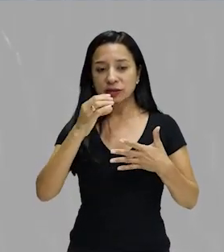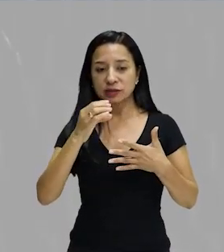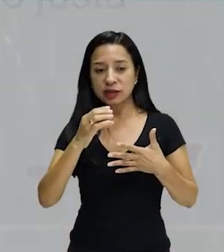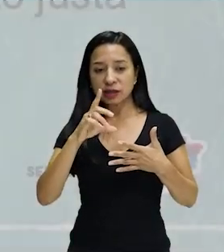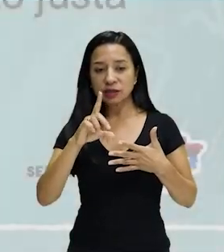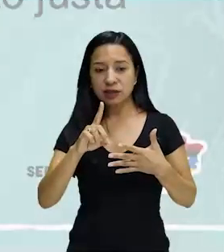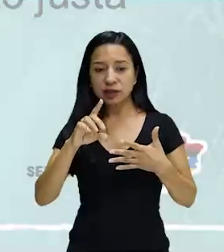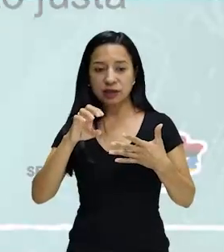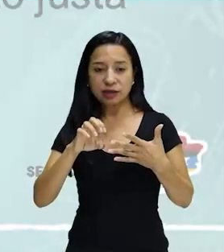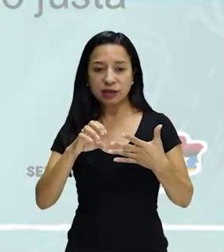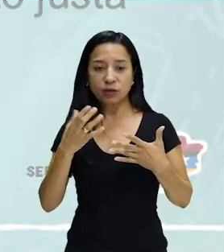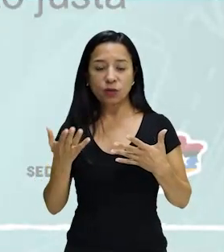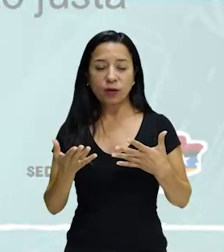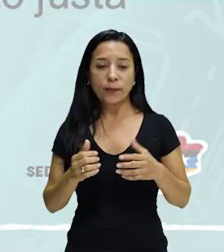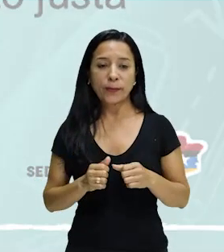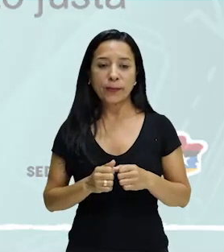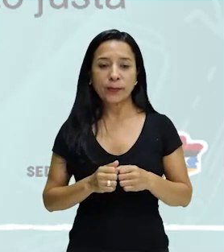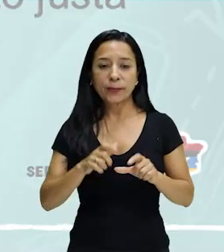ou letra E?